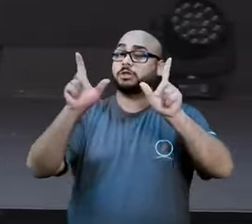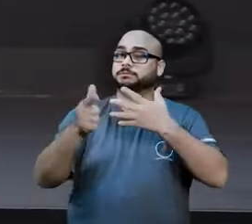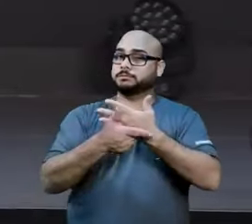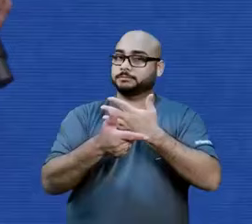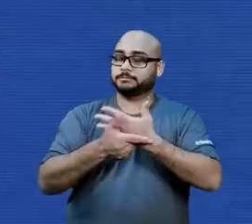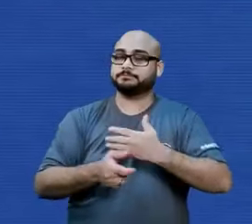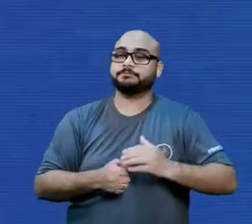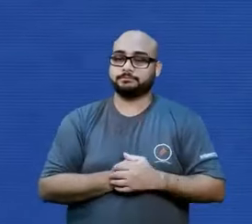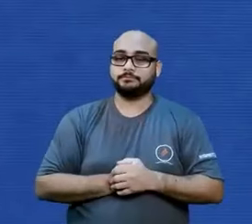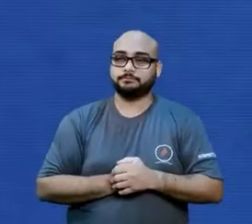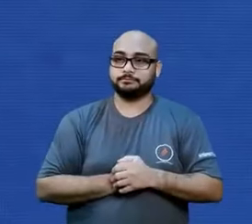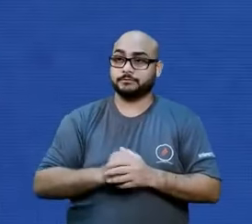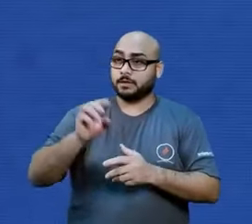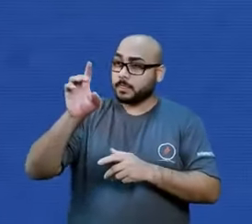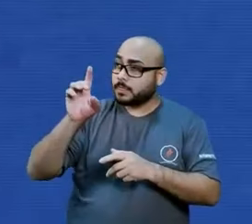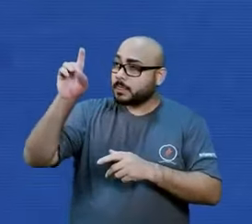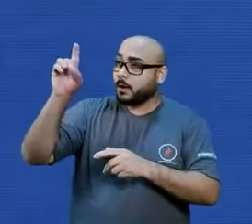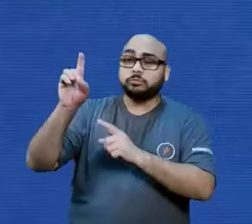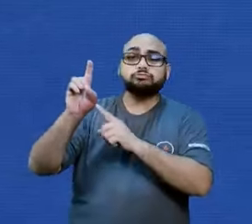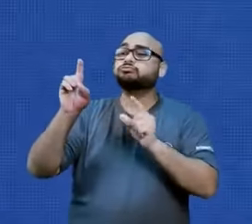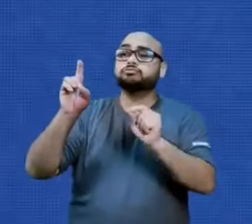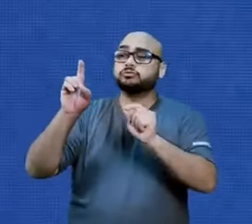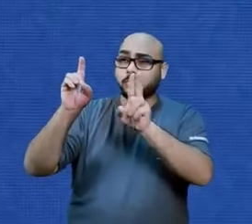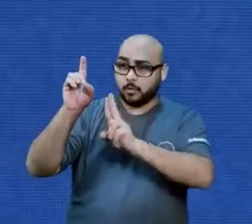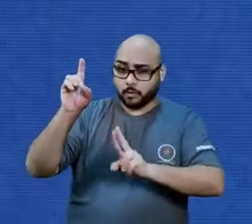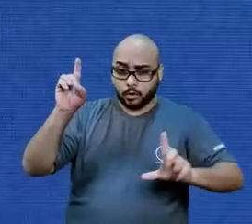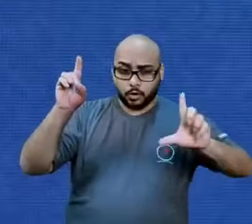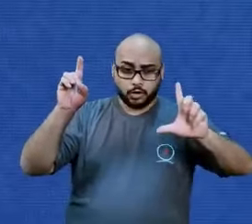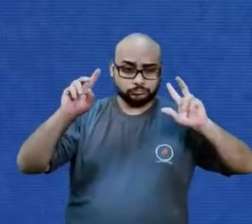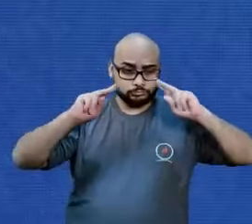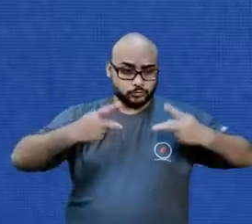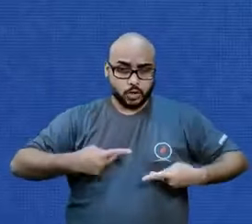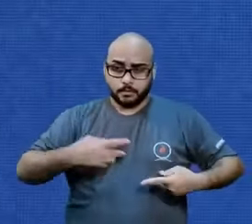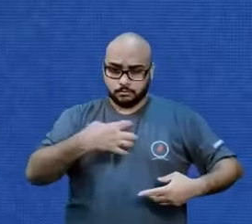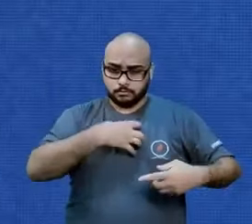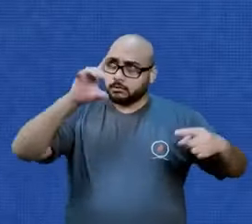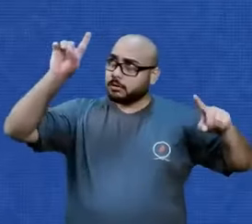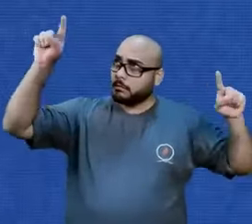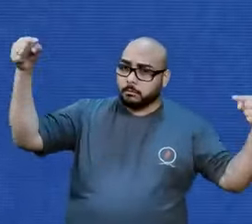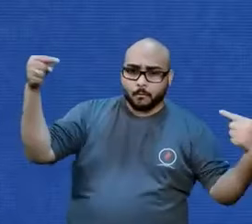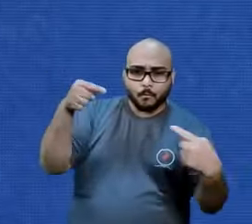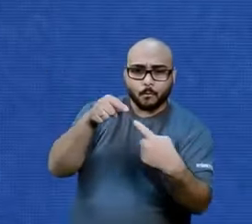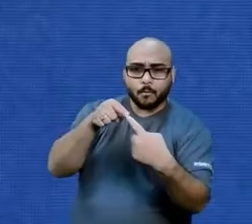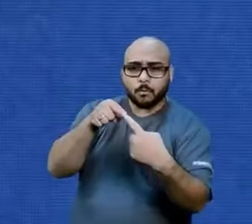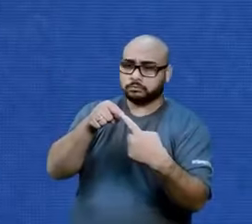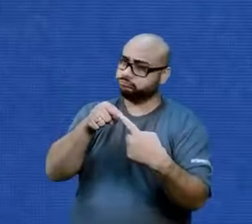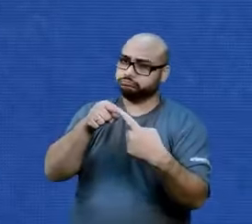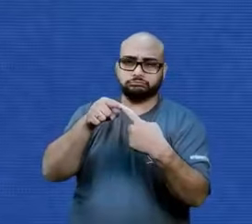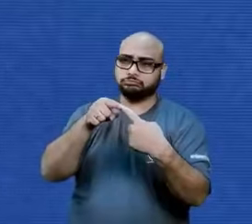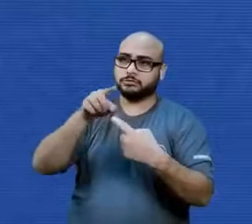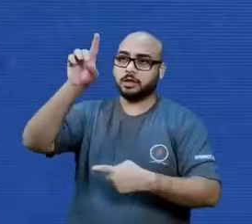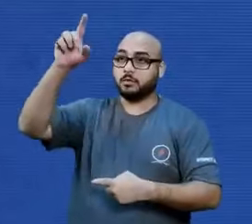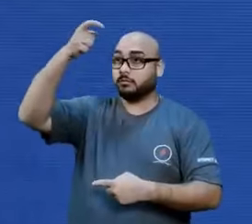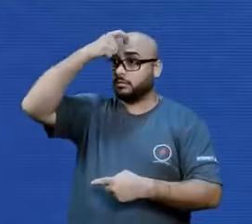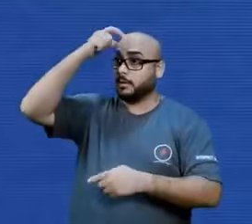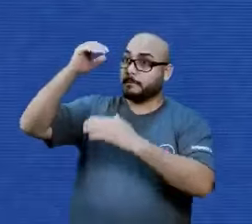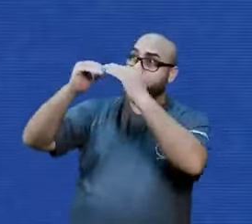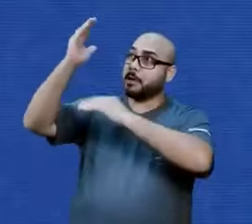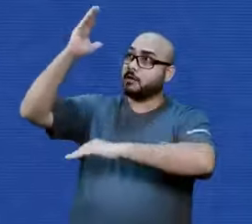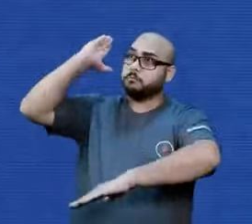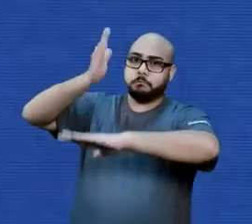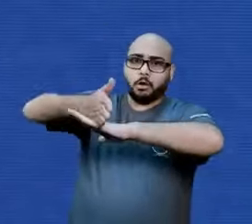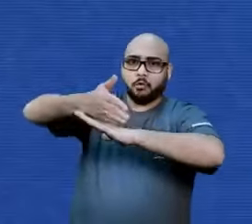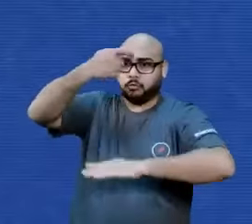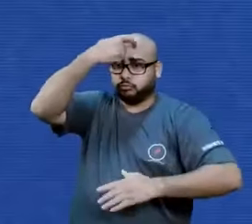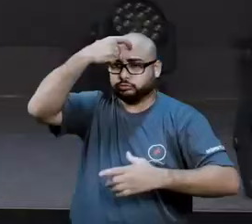lógica humana a mente humana é infinitamente superior a todo modo de pensar